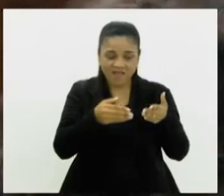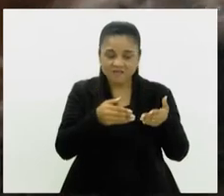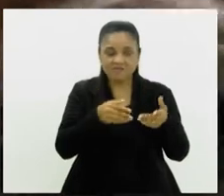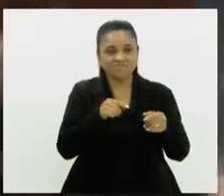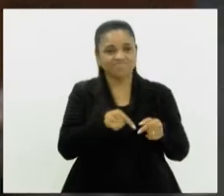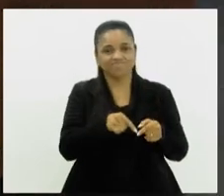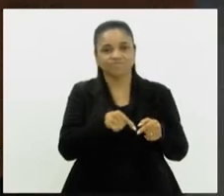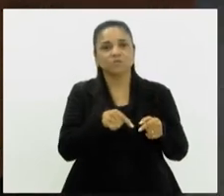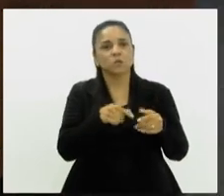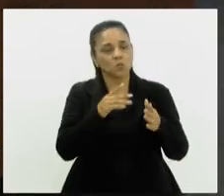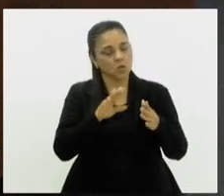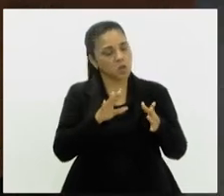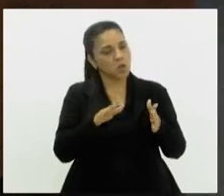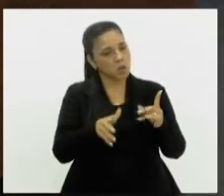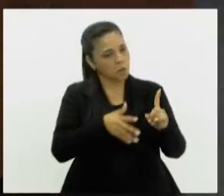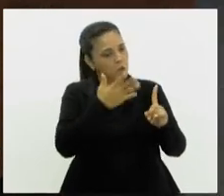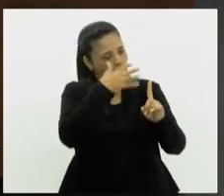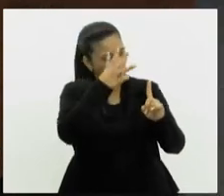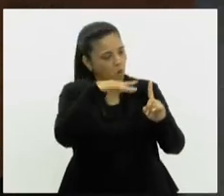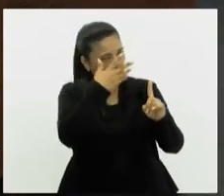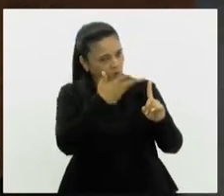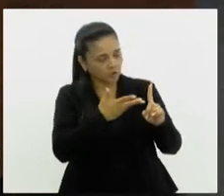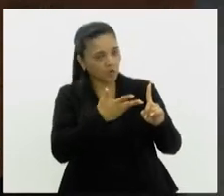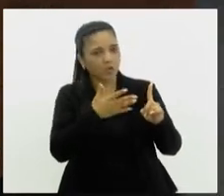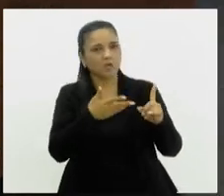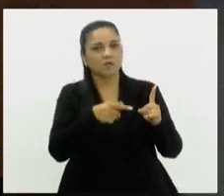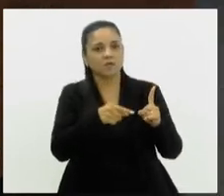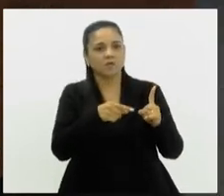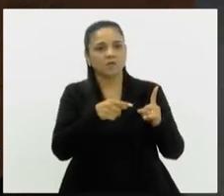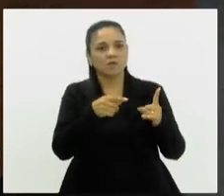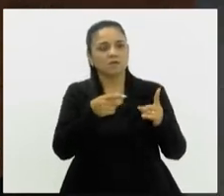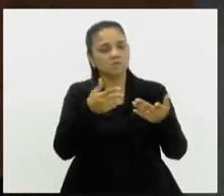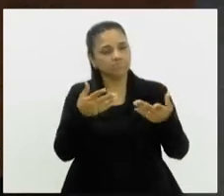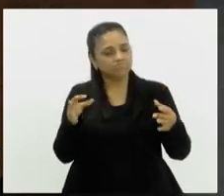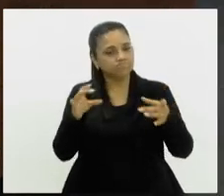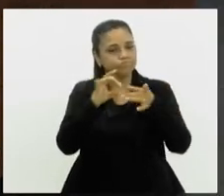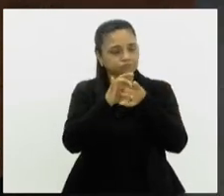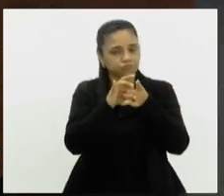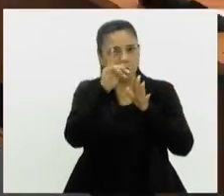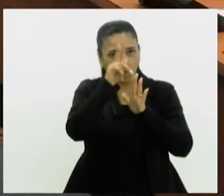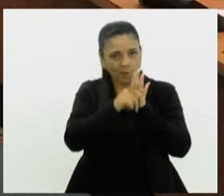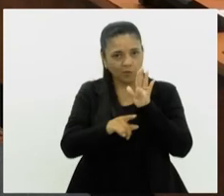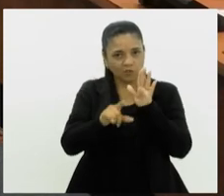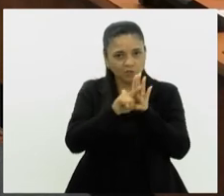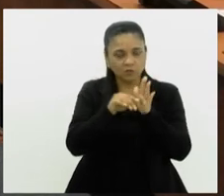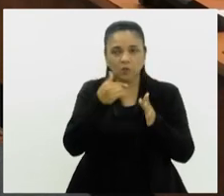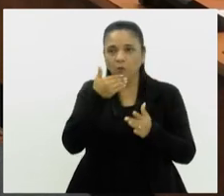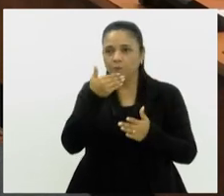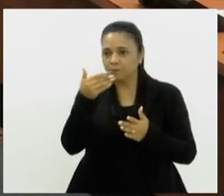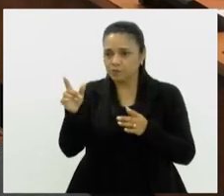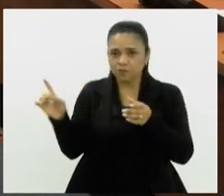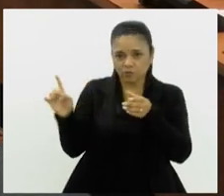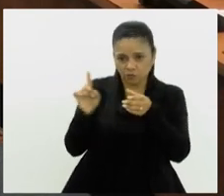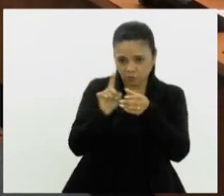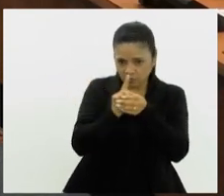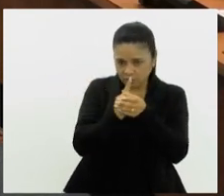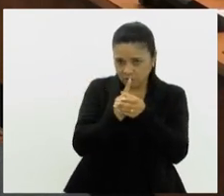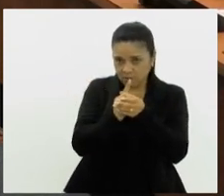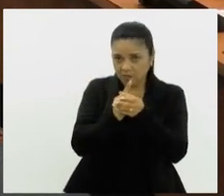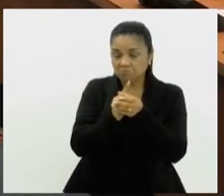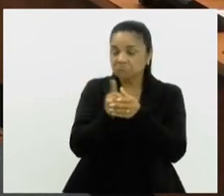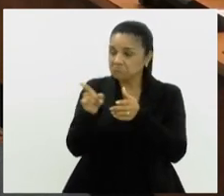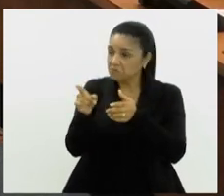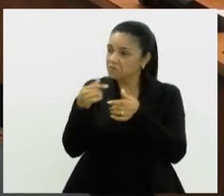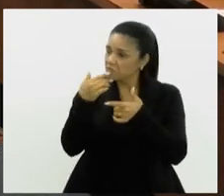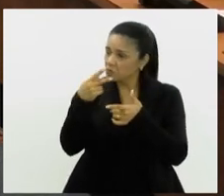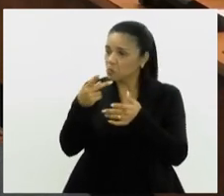bastante o seu projeto, disse que dialogava com aquele, e na altura eu pedi a qual autoria Vossa Excelência disse que daria,